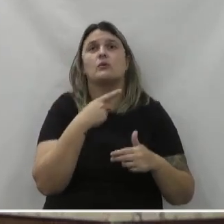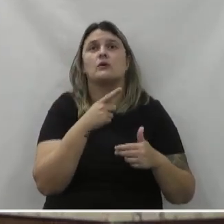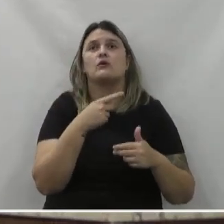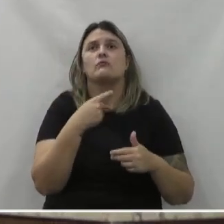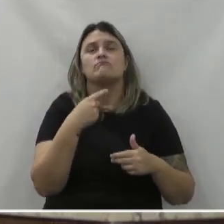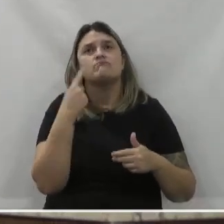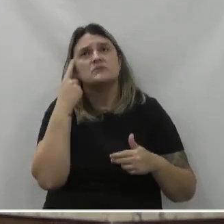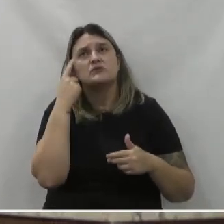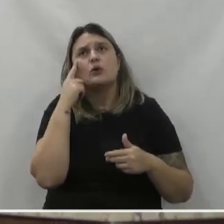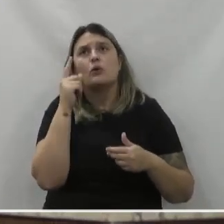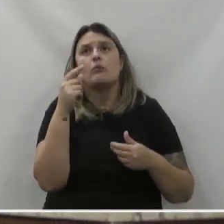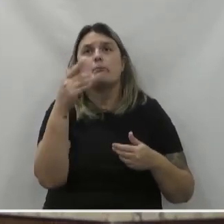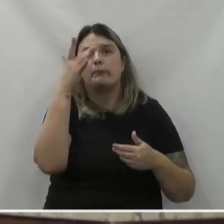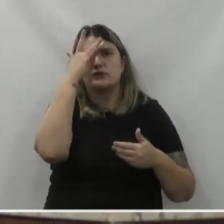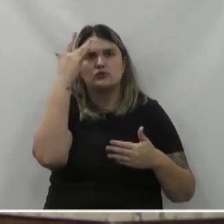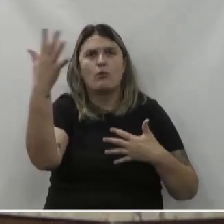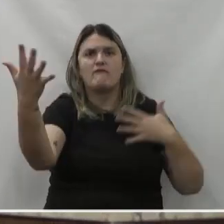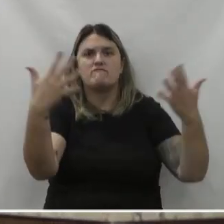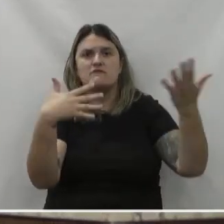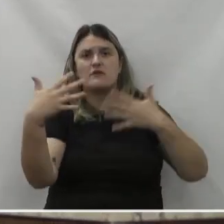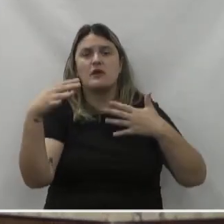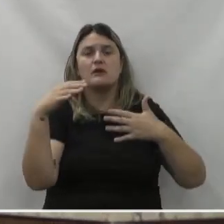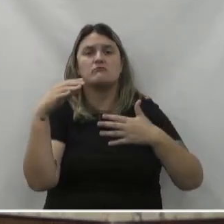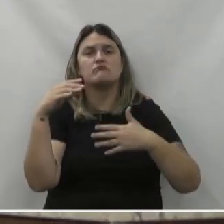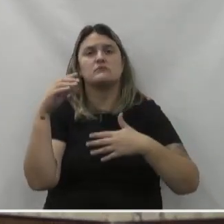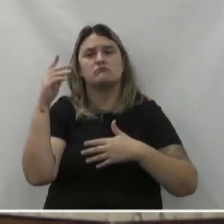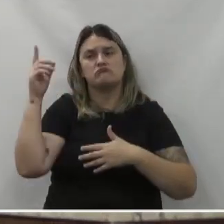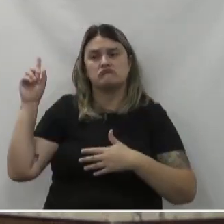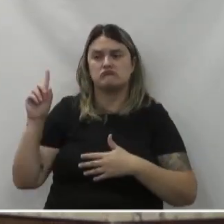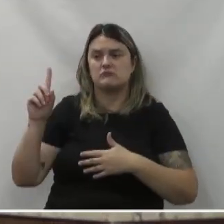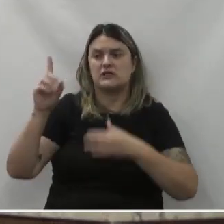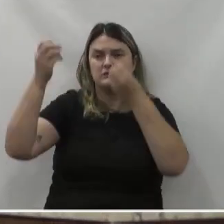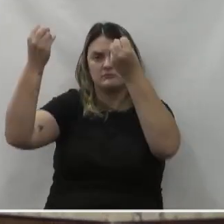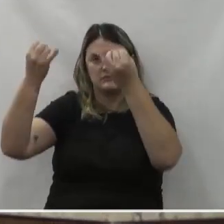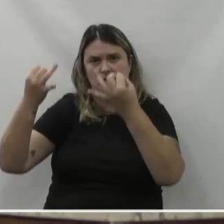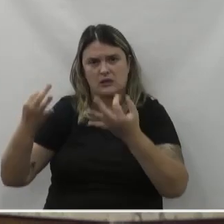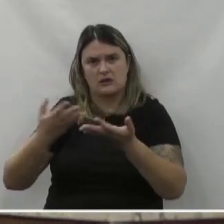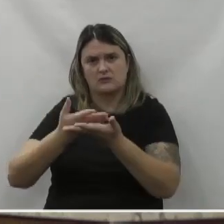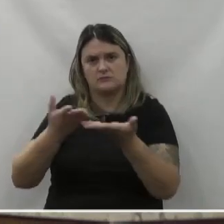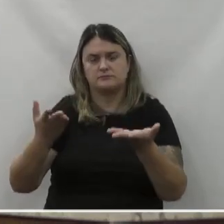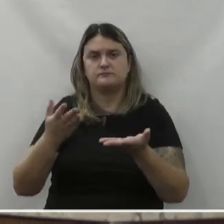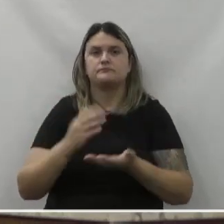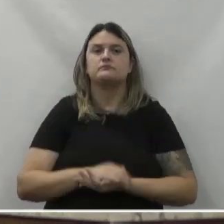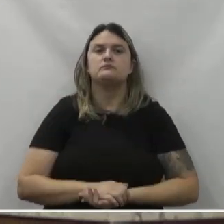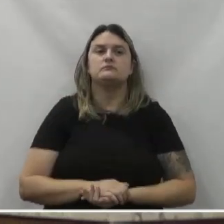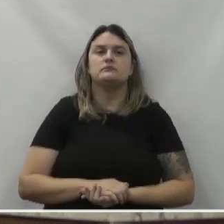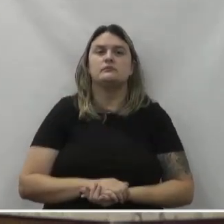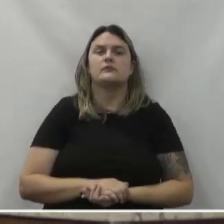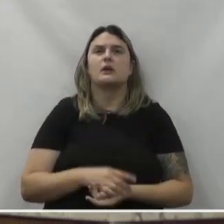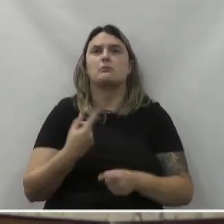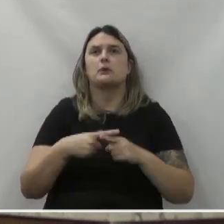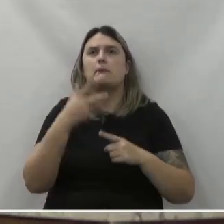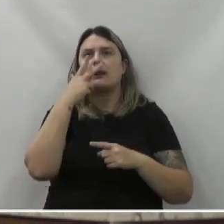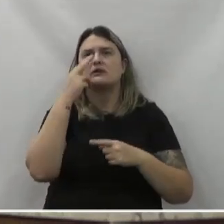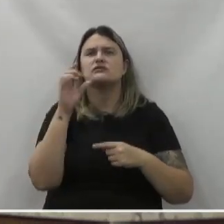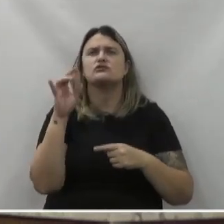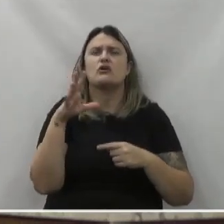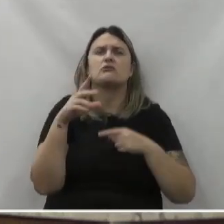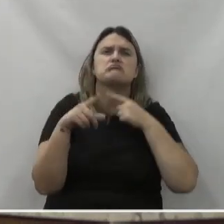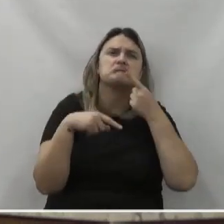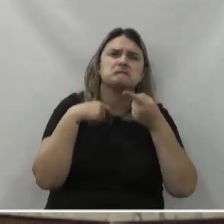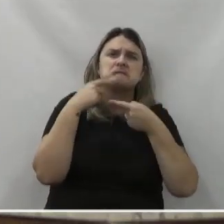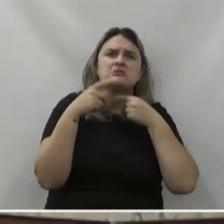momento para estar trazendo todas essas informações para a população, né? Por causa que fica muito disse que me disse e às vezes